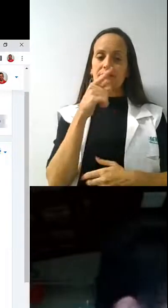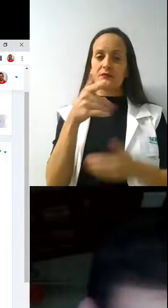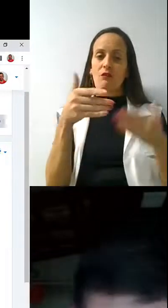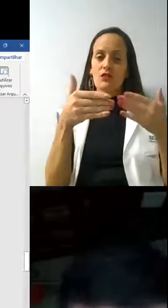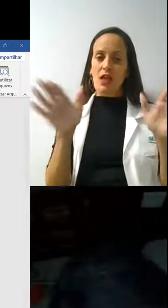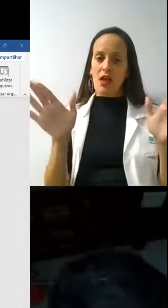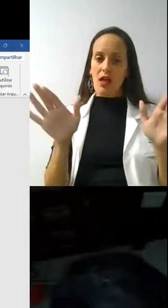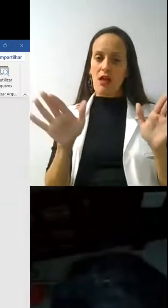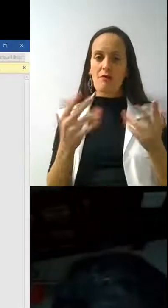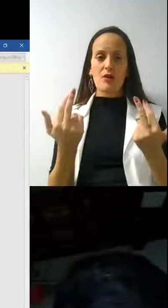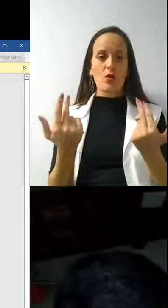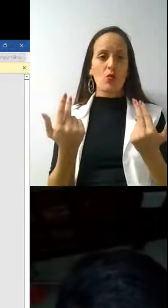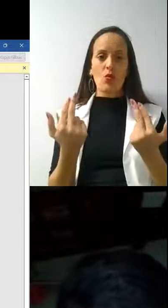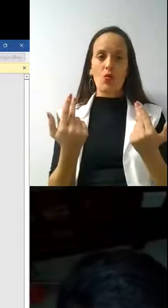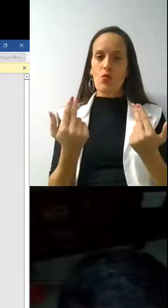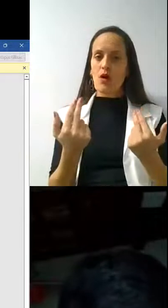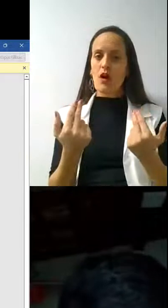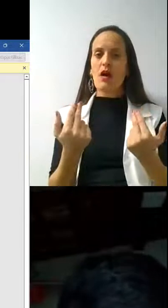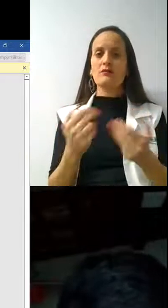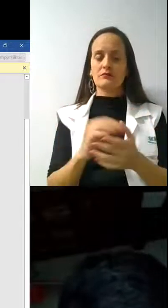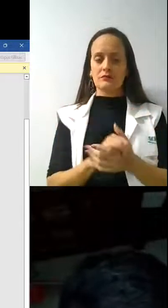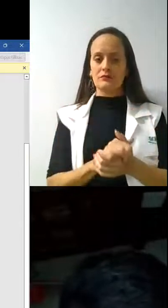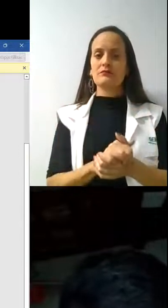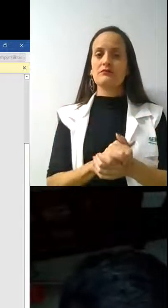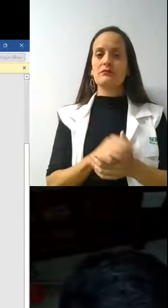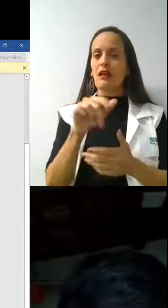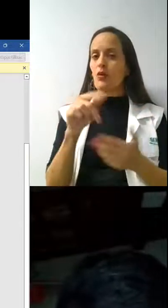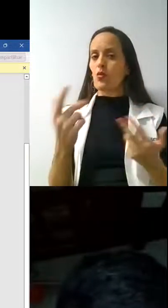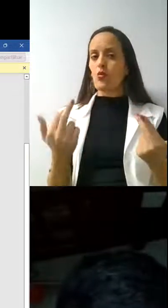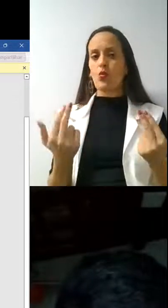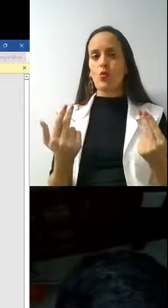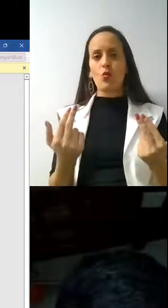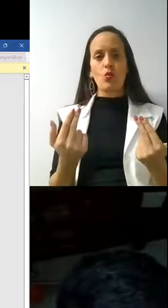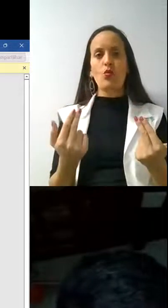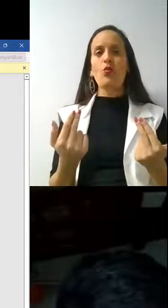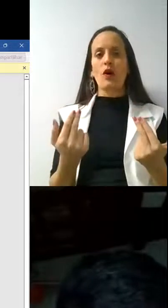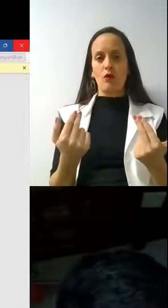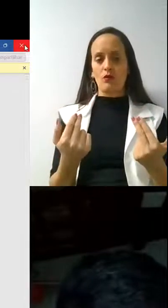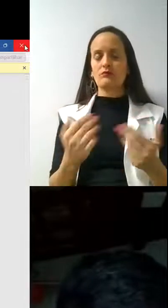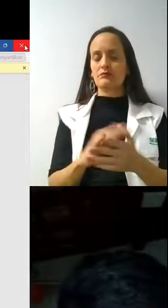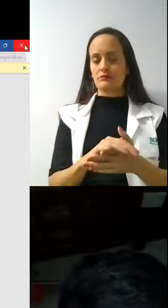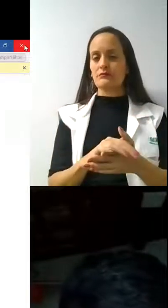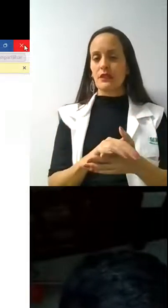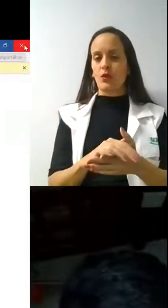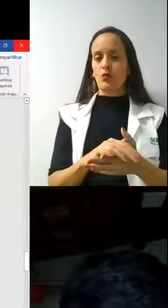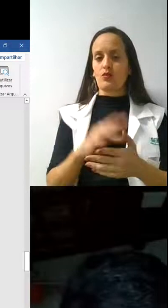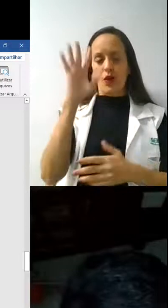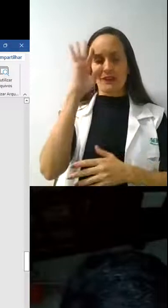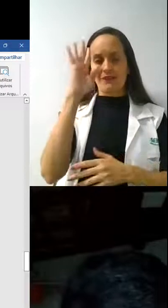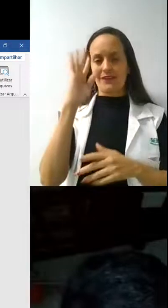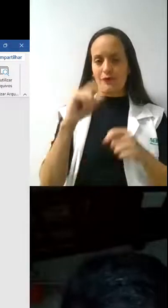ó, é justamente só a atividade que a gente fez na web passada, né? Então,